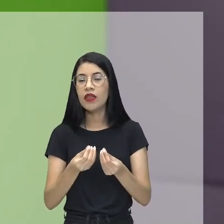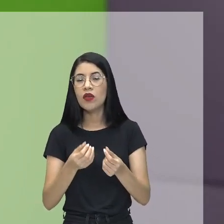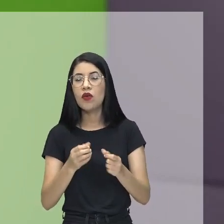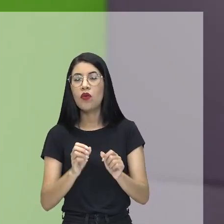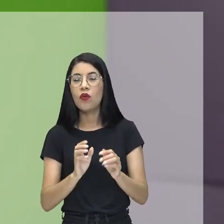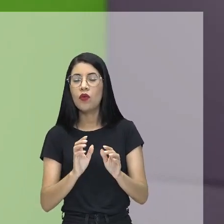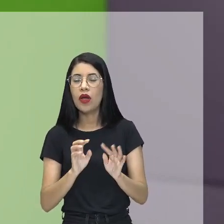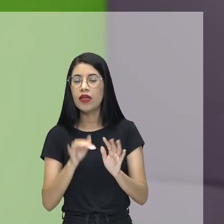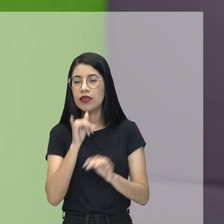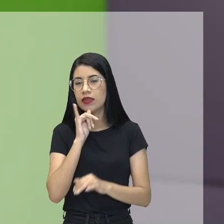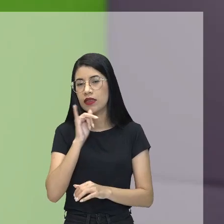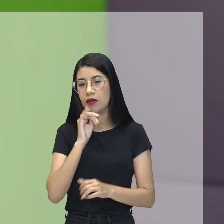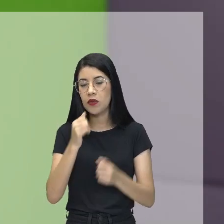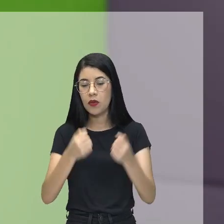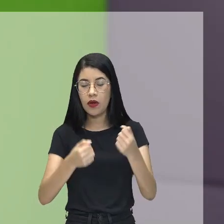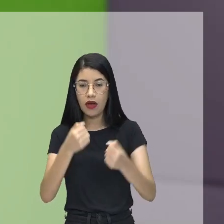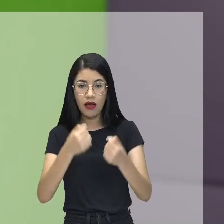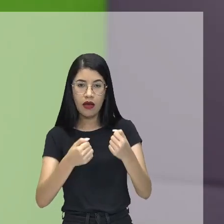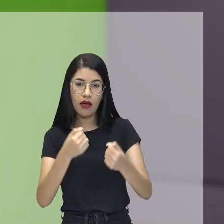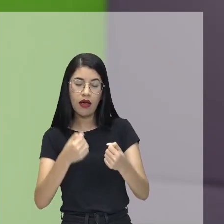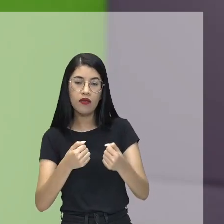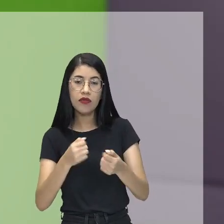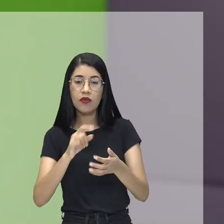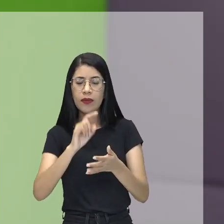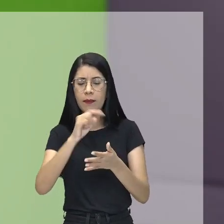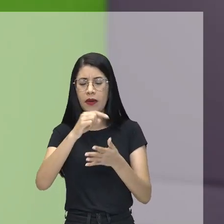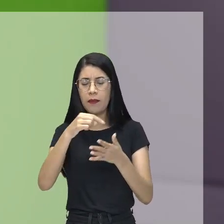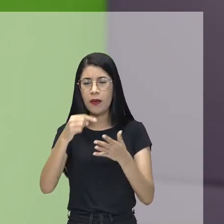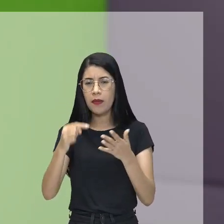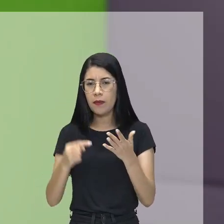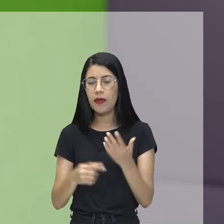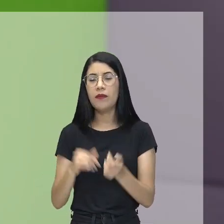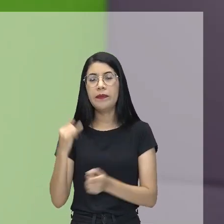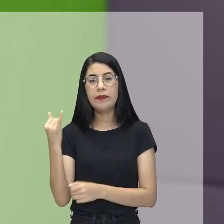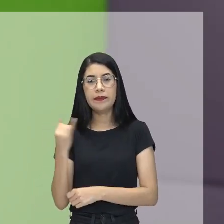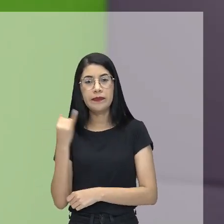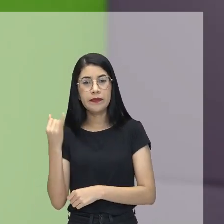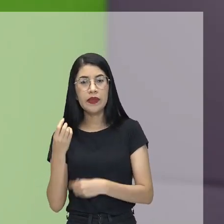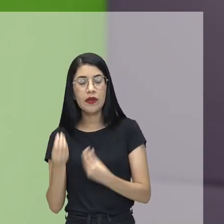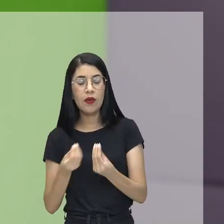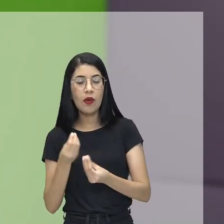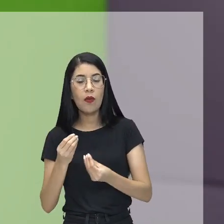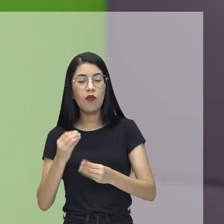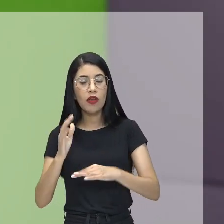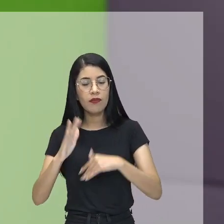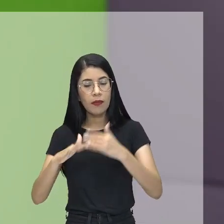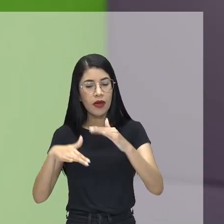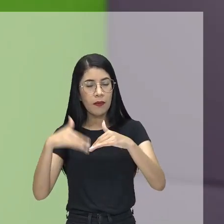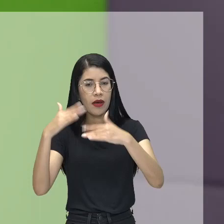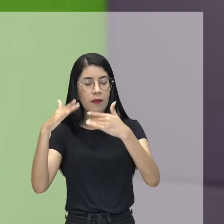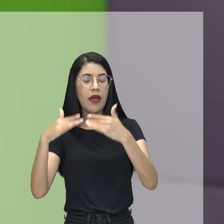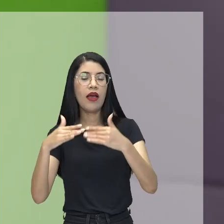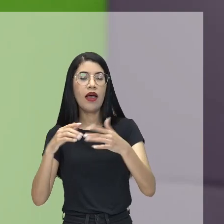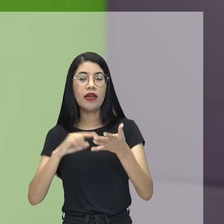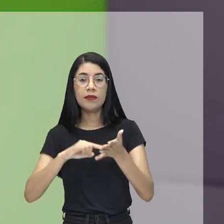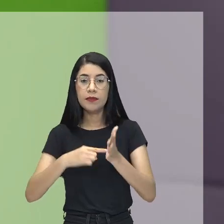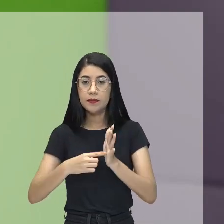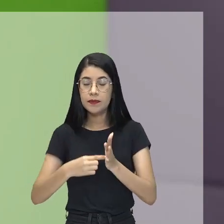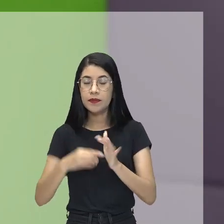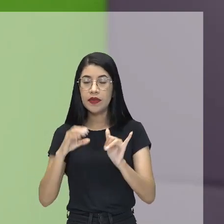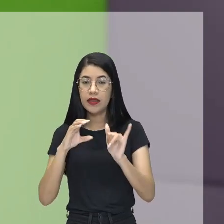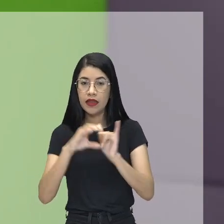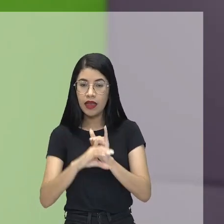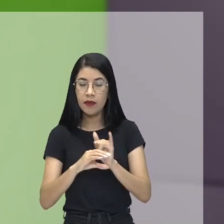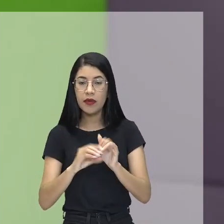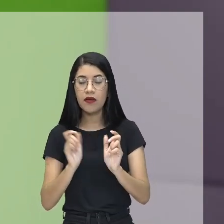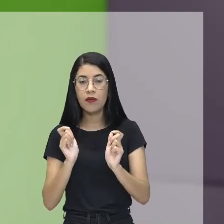automóveis, eles todos foram importantes no processo de evolução das máquinas térmicas e assim fizeram